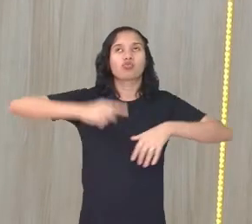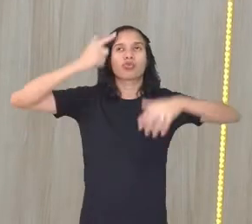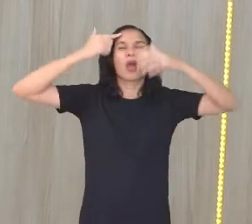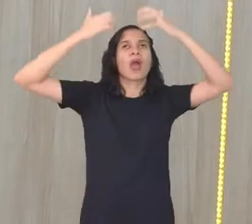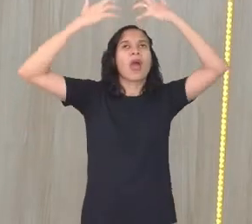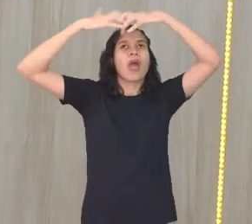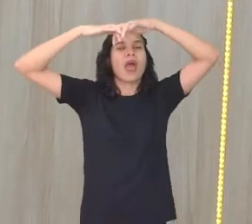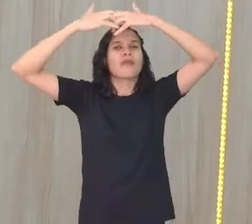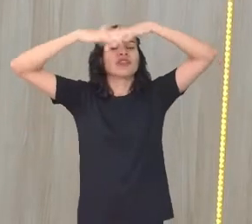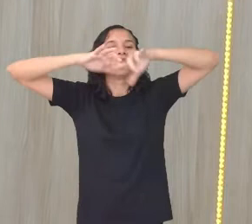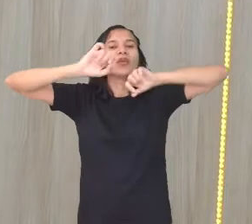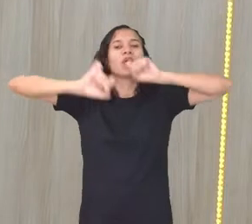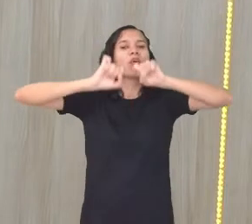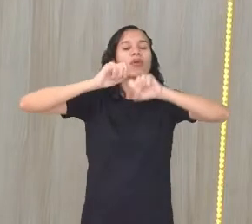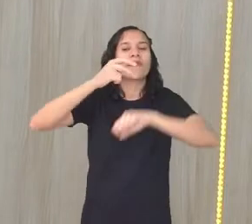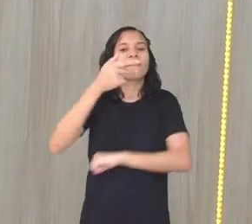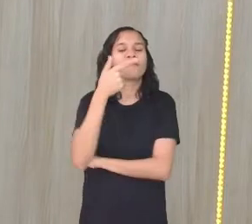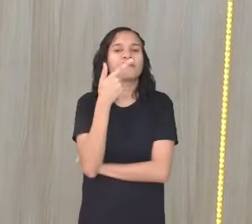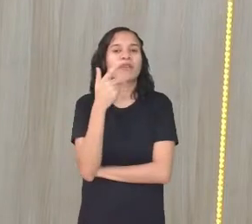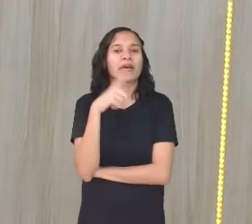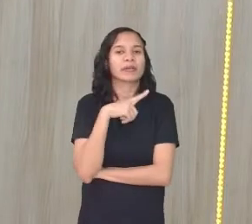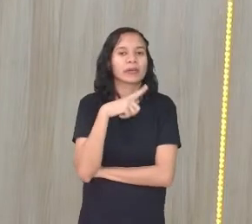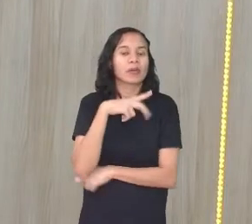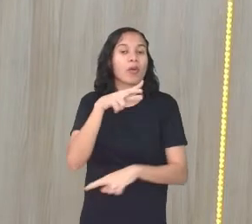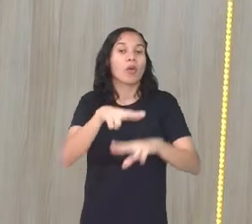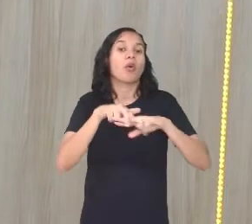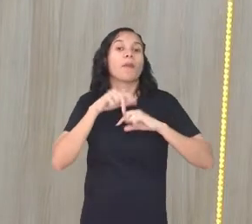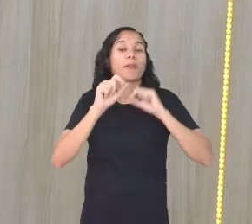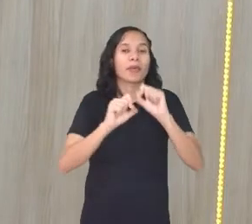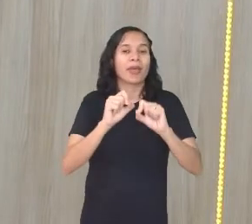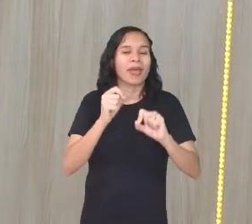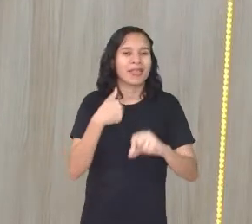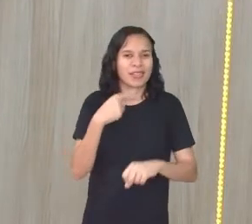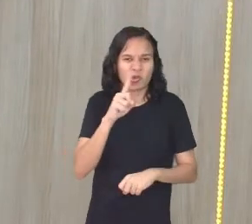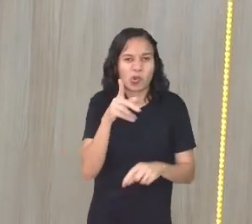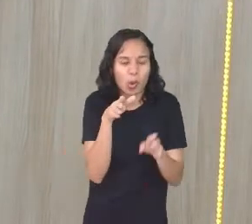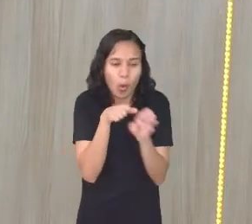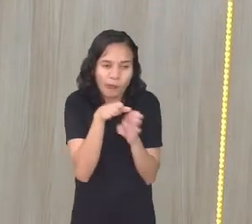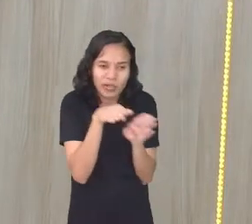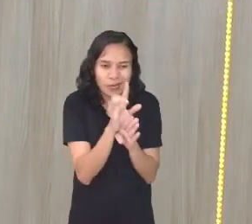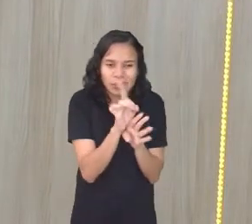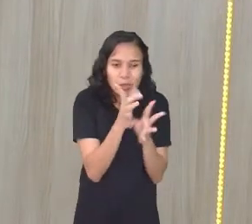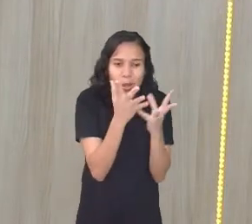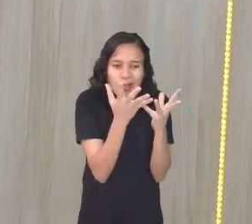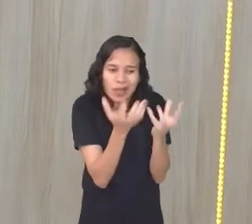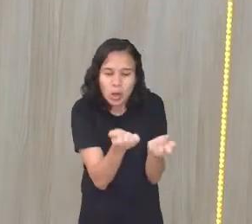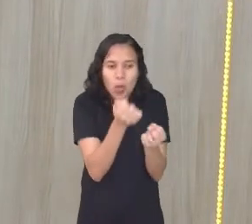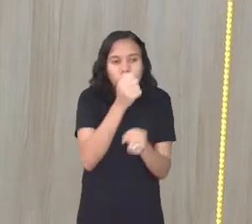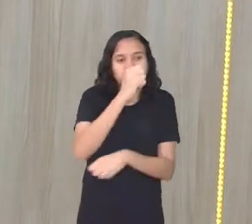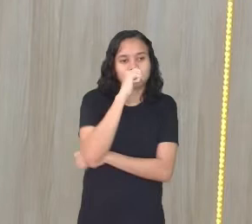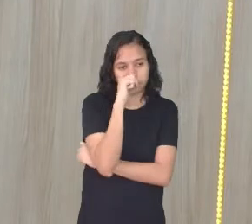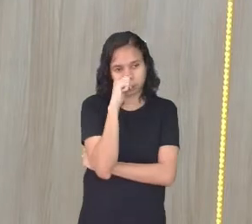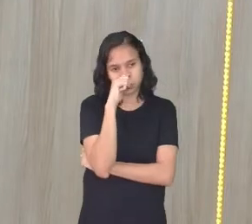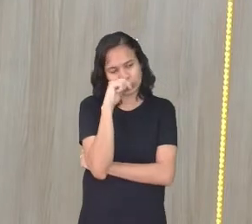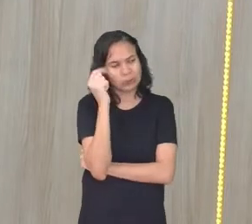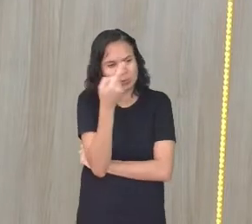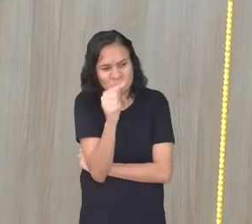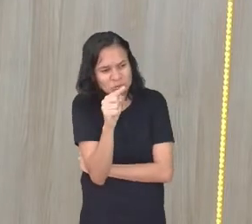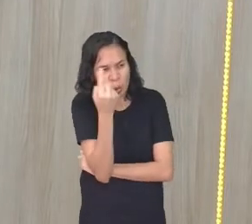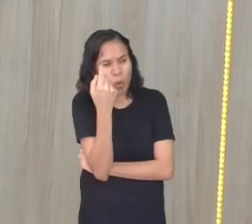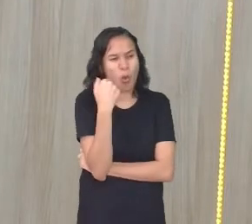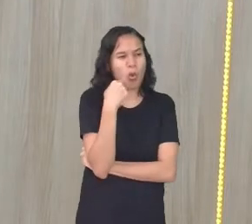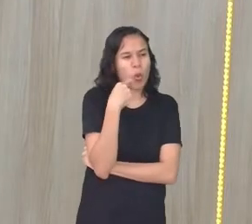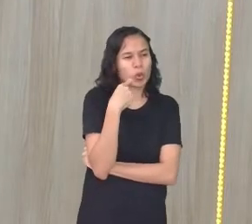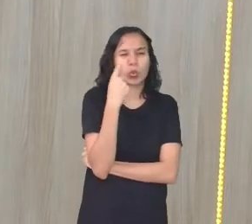refletir sobre o que está sendo dito. Por quê? Se não te convenceu, se houve incoerência,